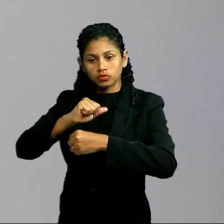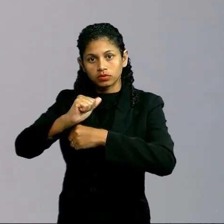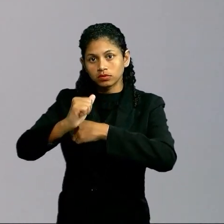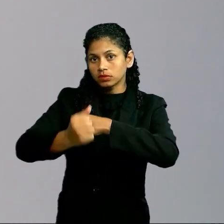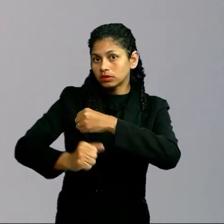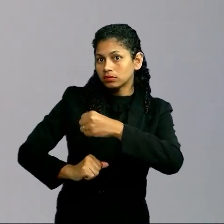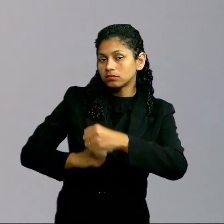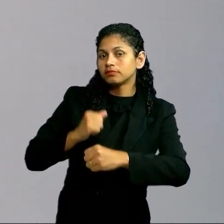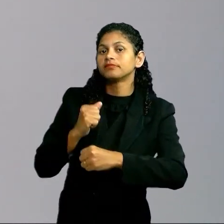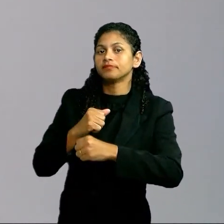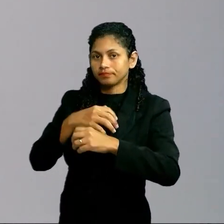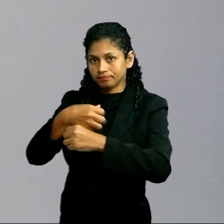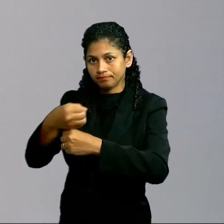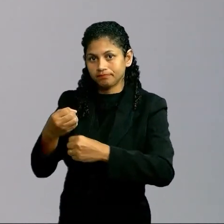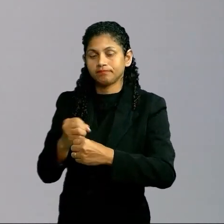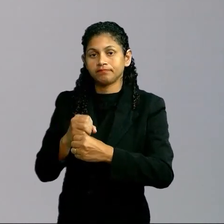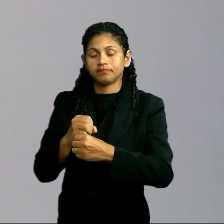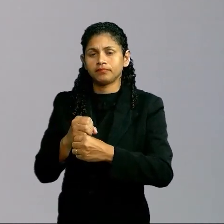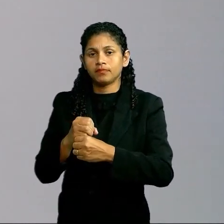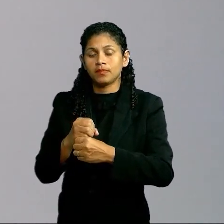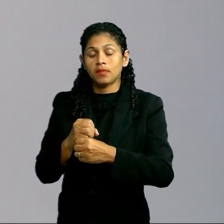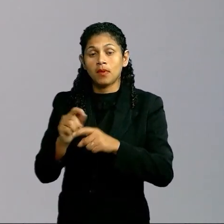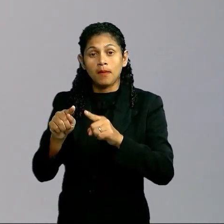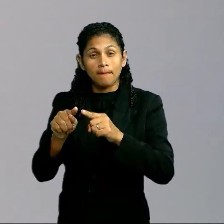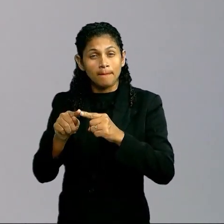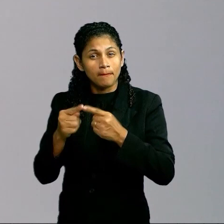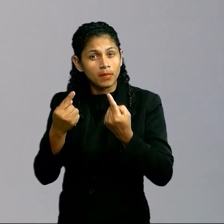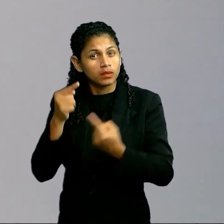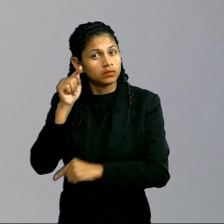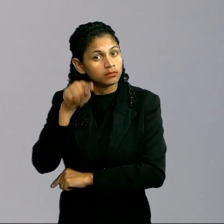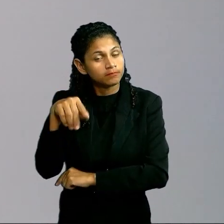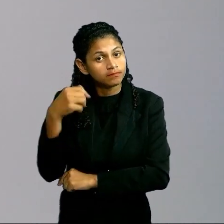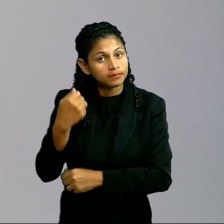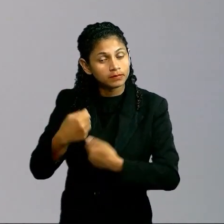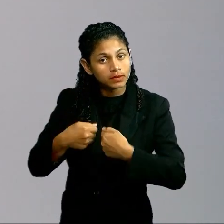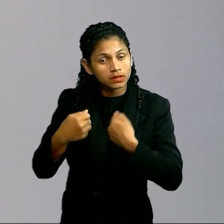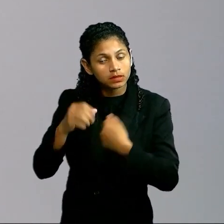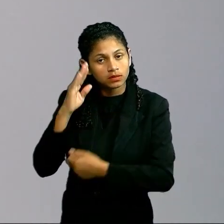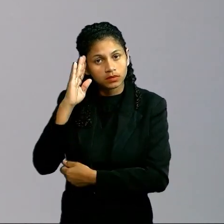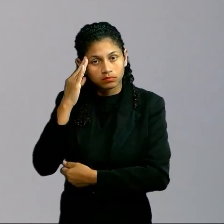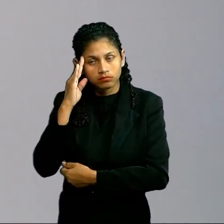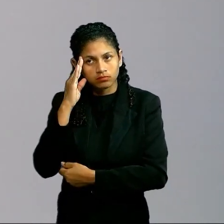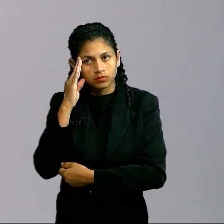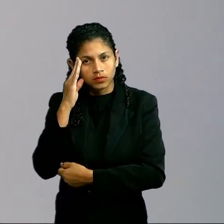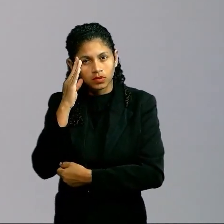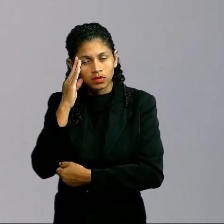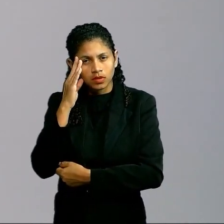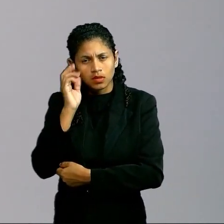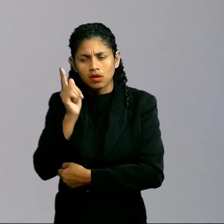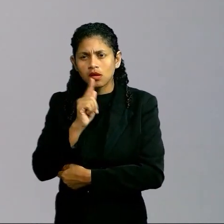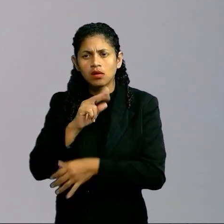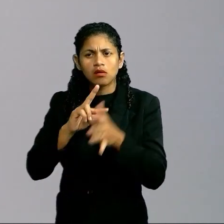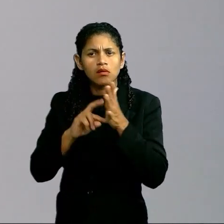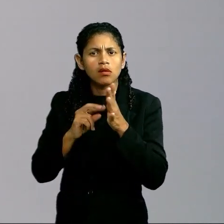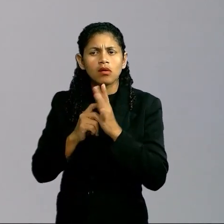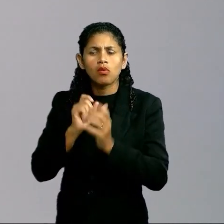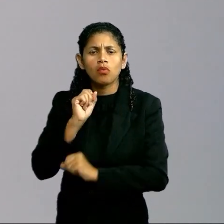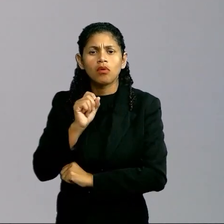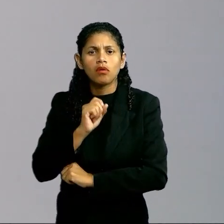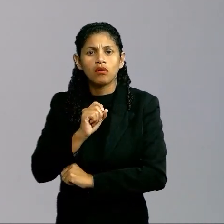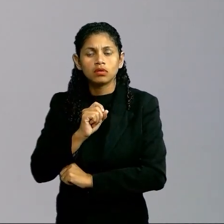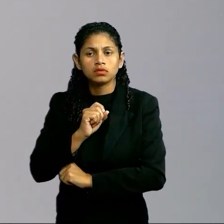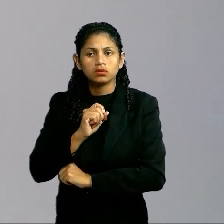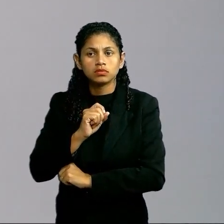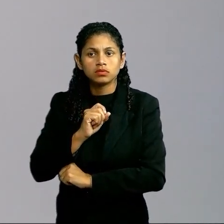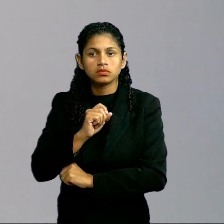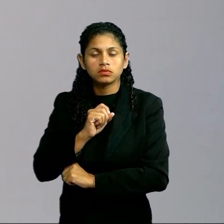vocês tenham noção que não significa que uma molécula, por exemplo, tenha 10 carbonos, 10